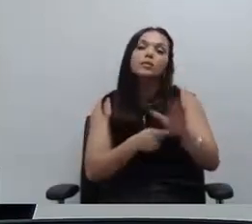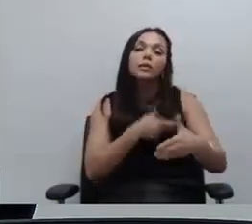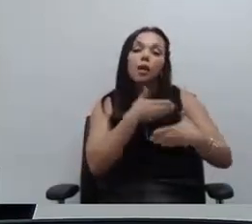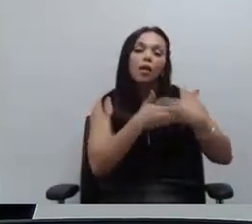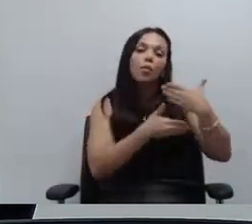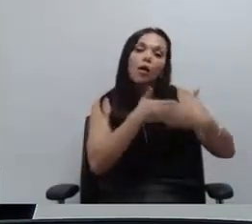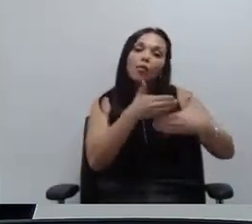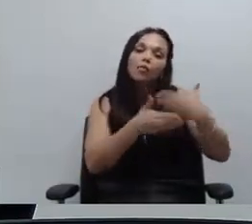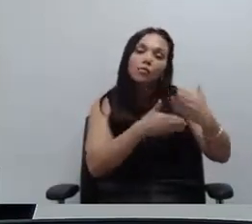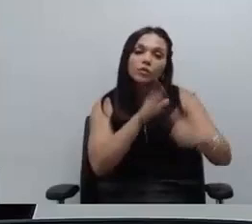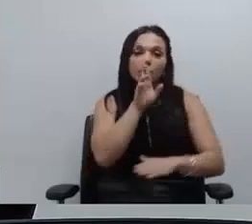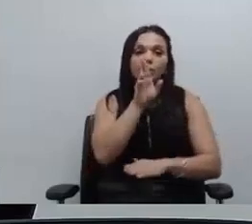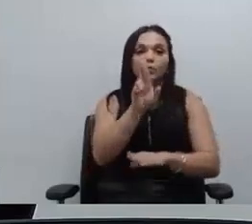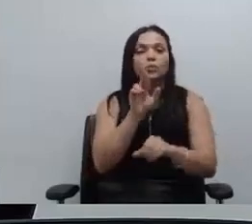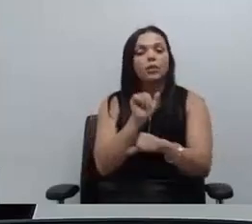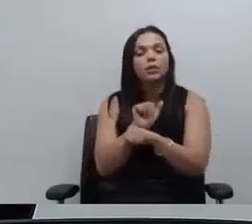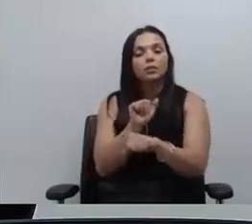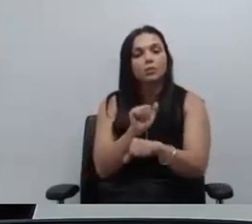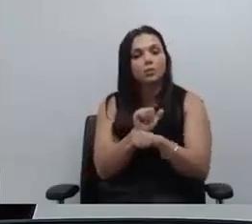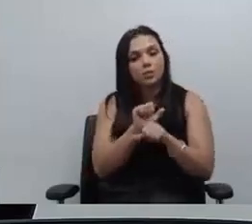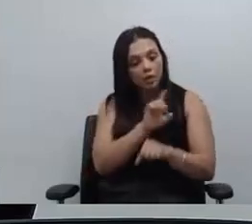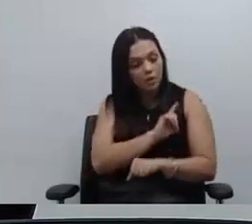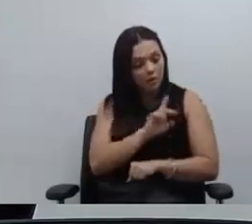cada resultado esperado e para que a